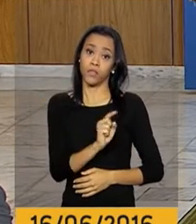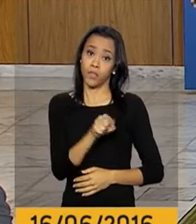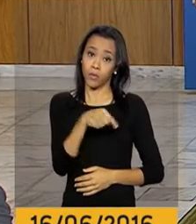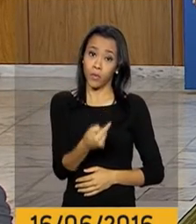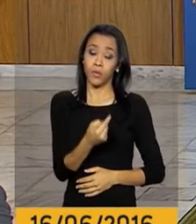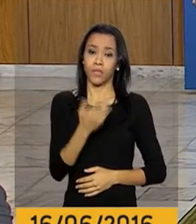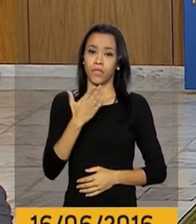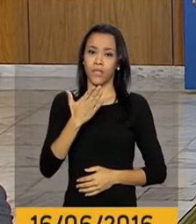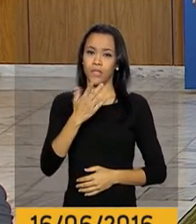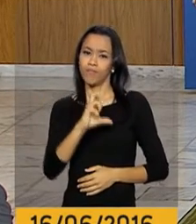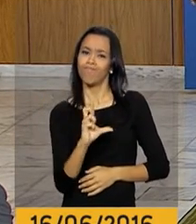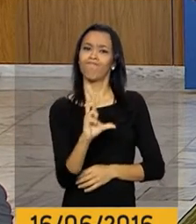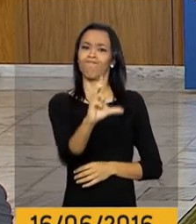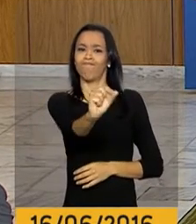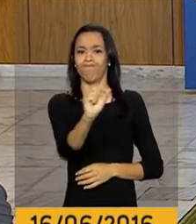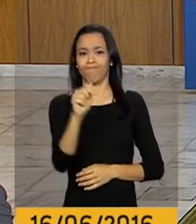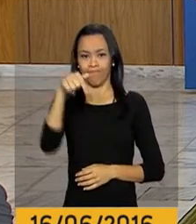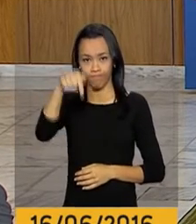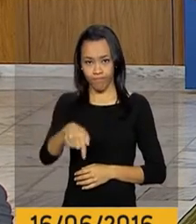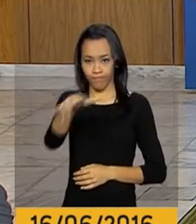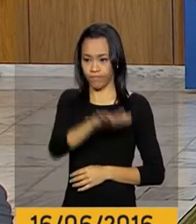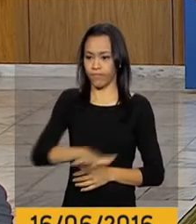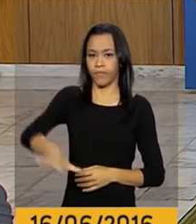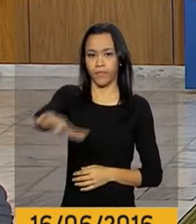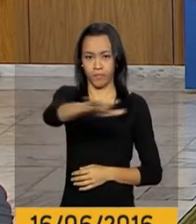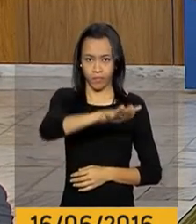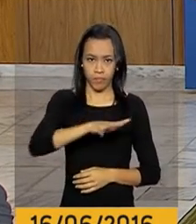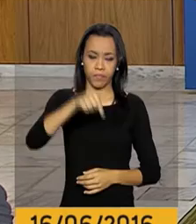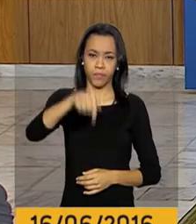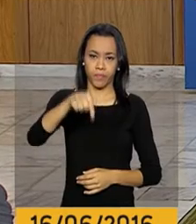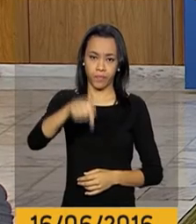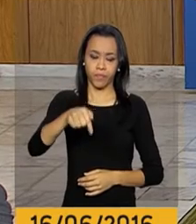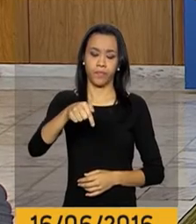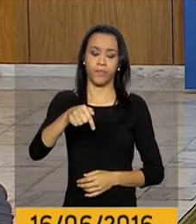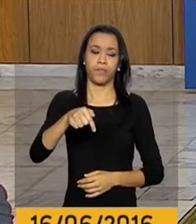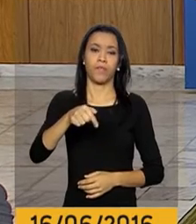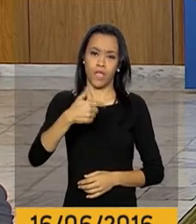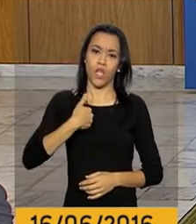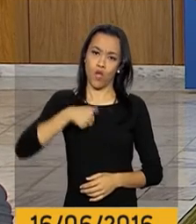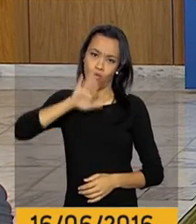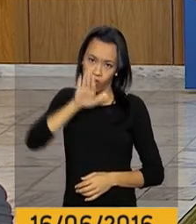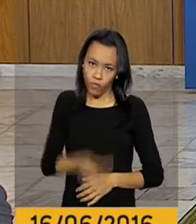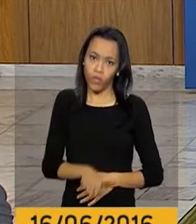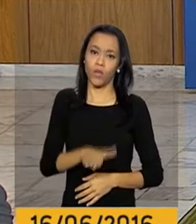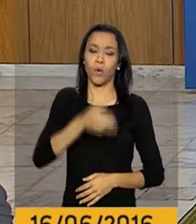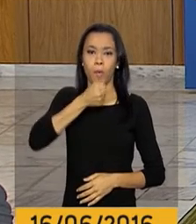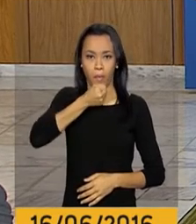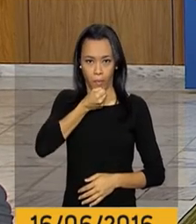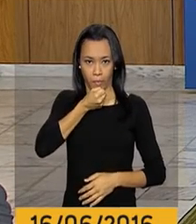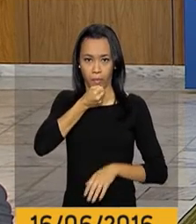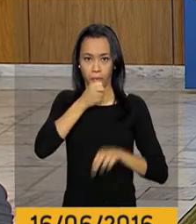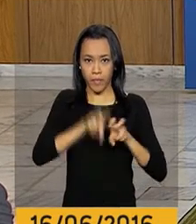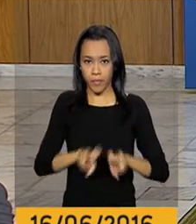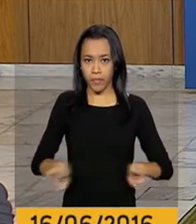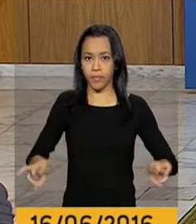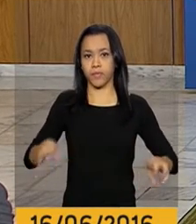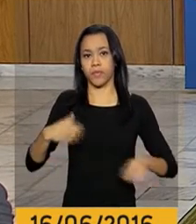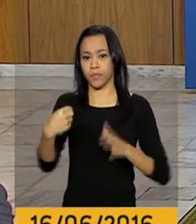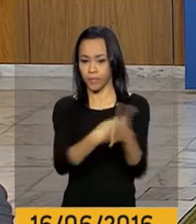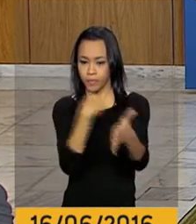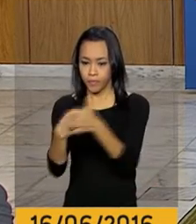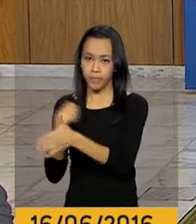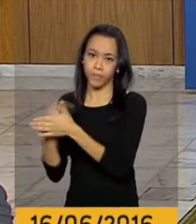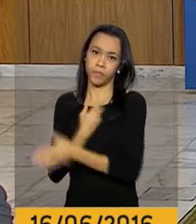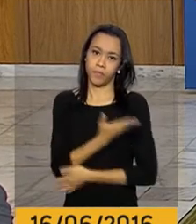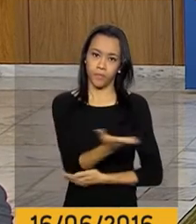se retirará aqui da presença de todos e eu ficarei para uma entrevista coletiva.